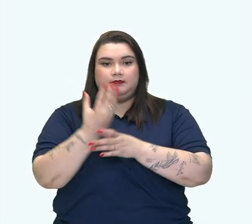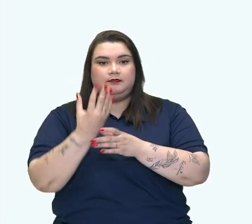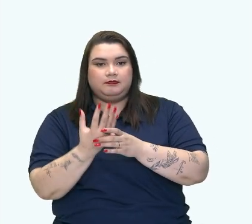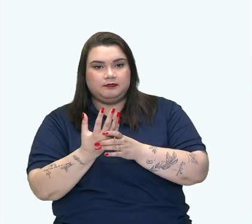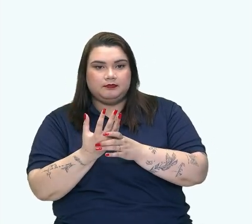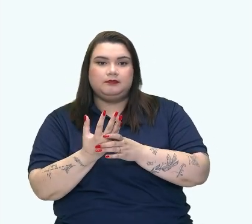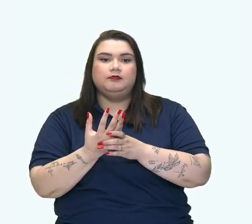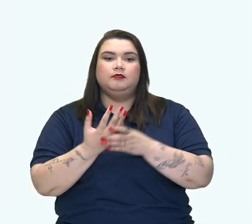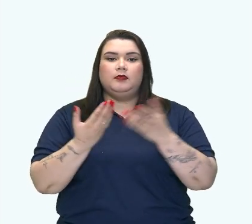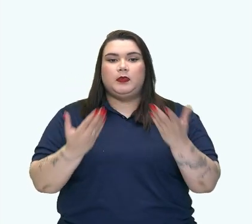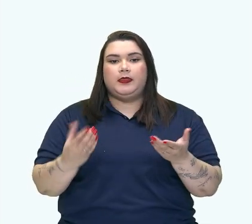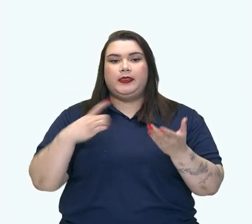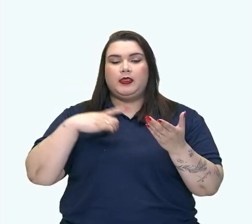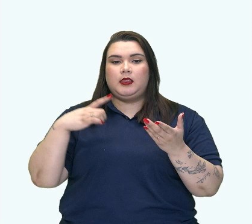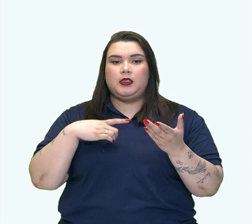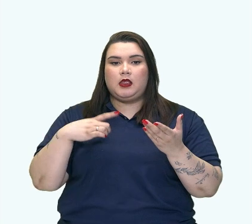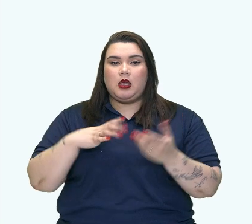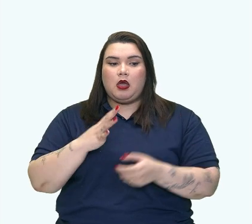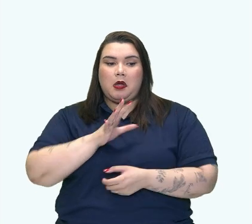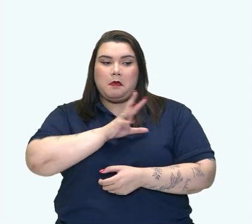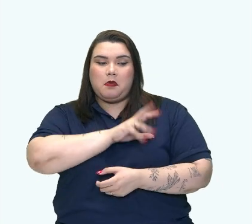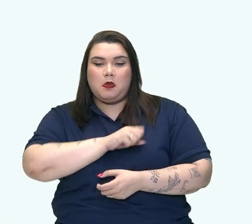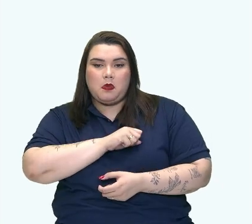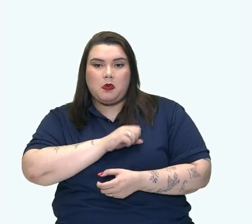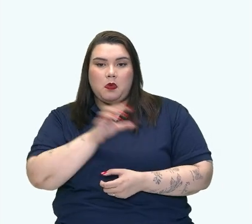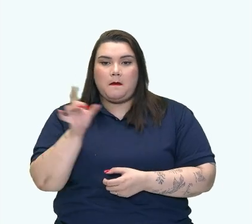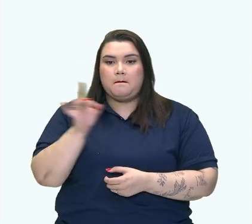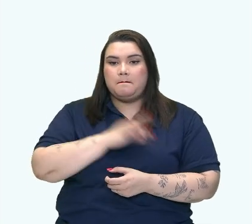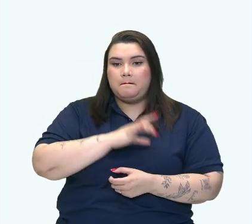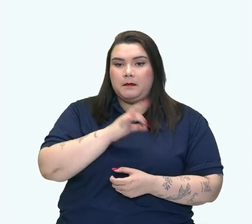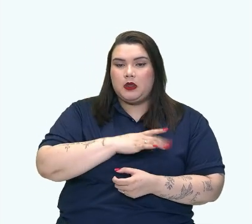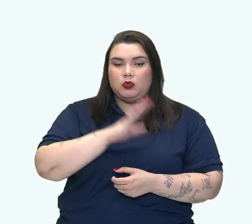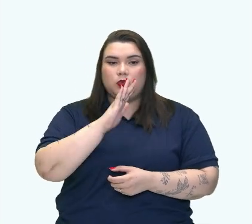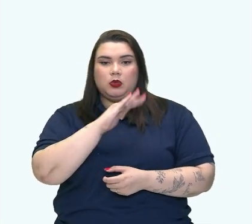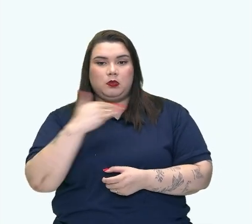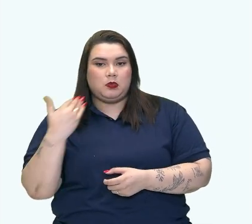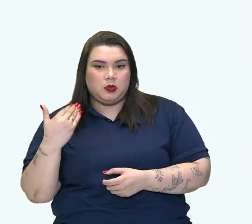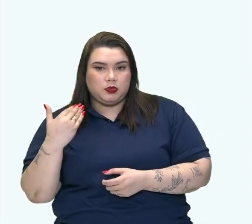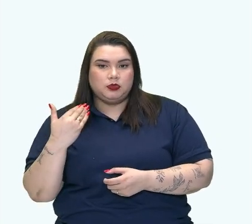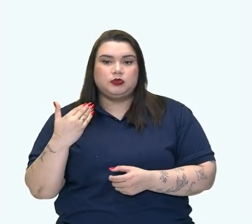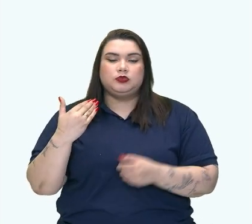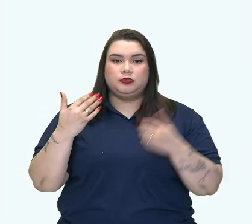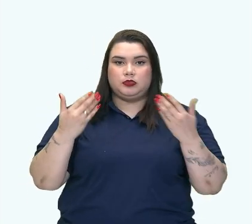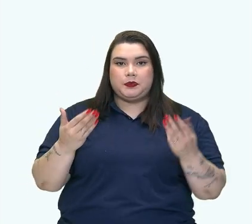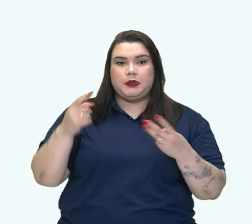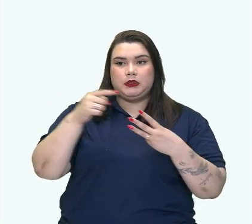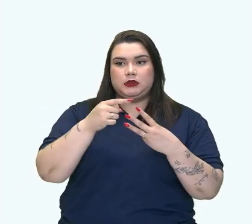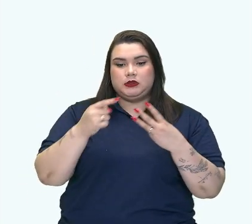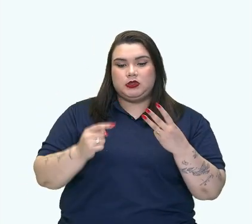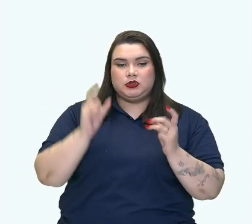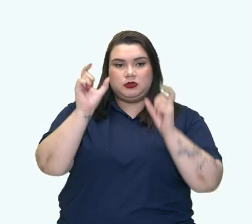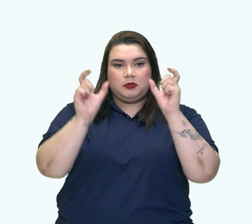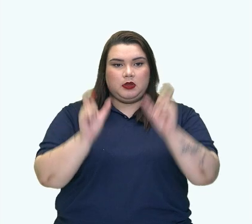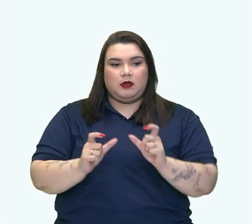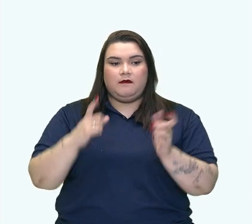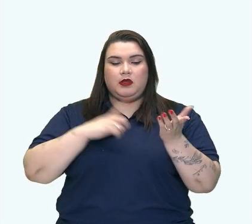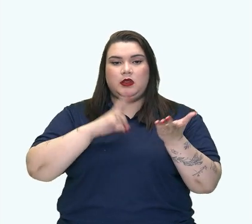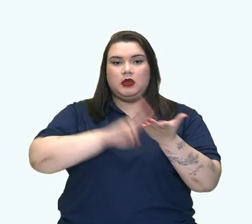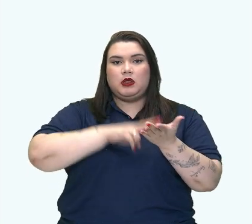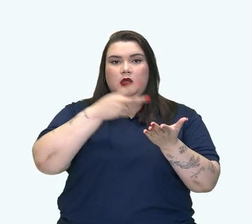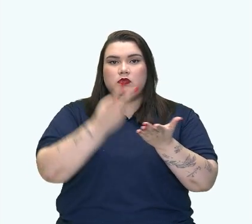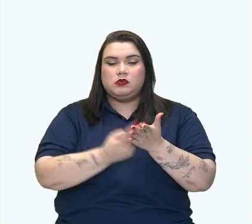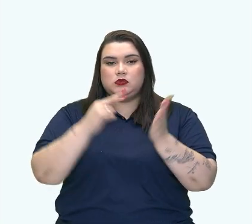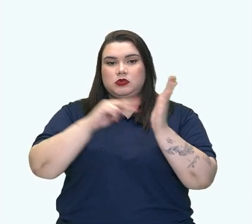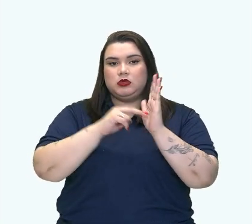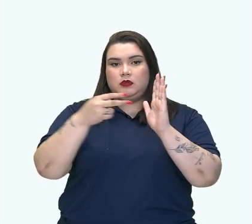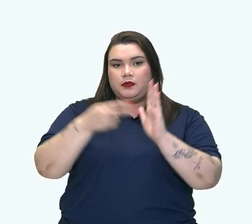temos temor, todos eles dentro desse elemento visual da pirâmide, traduzindo um significado com o amor no